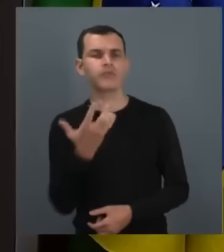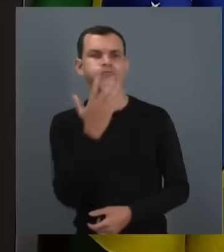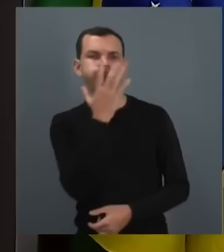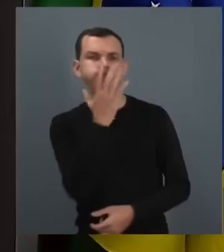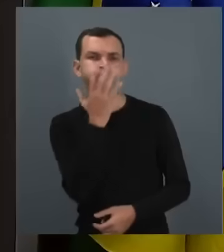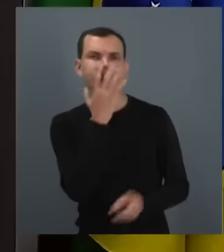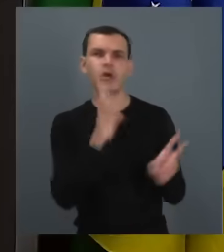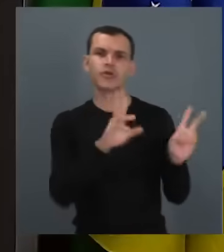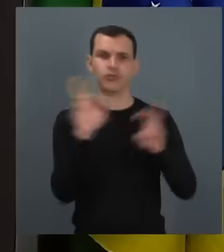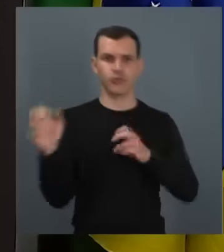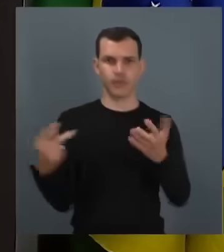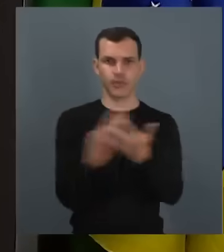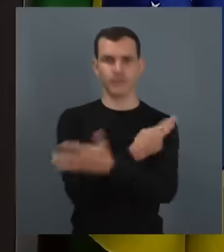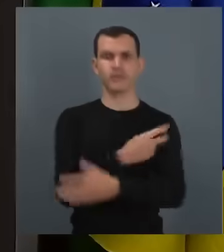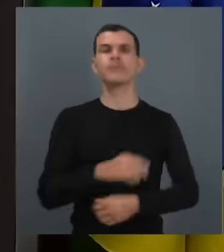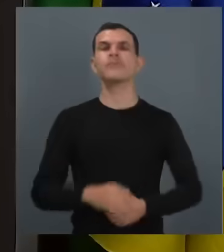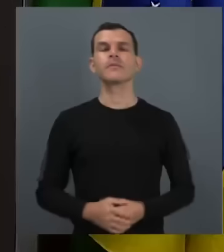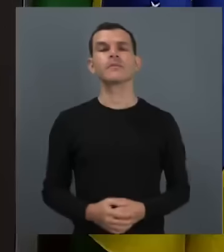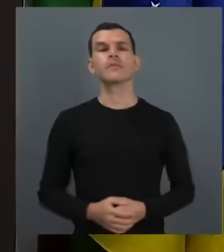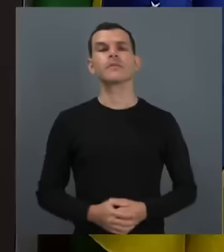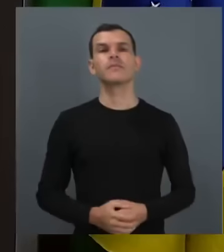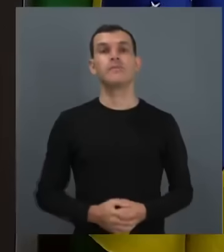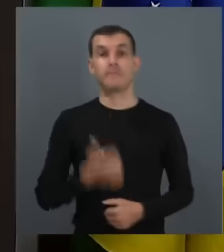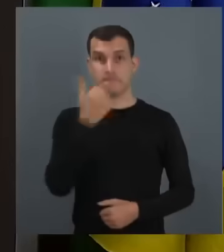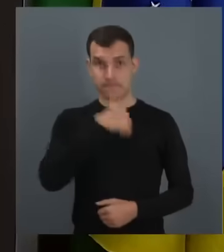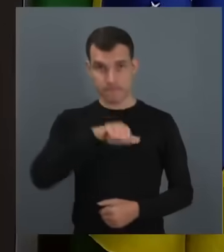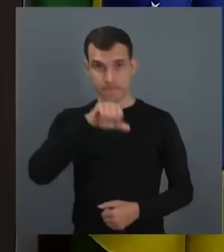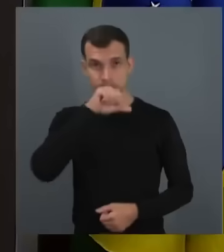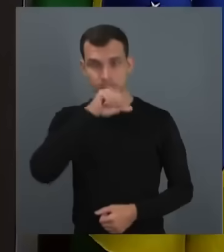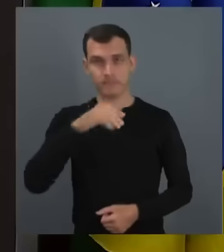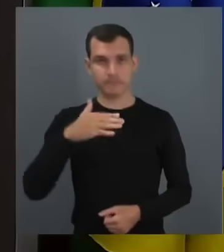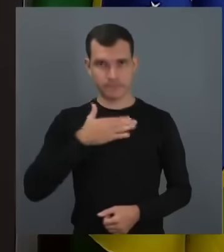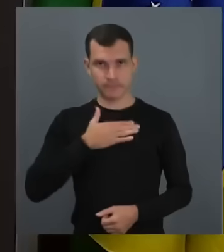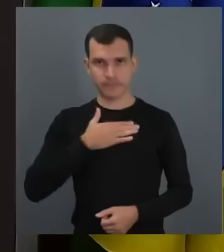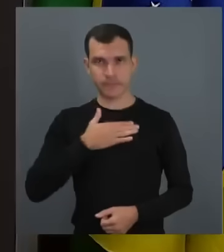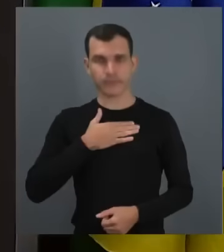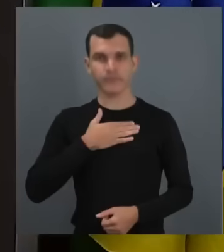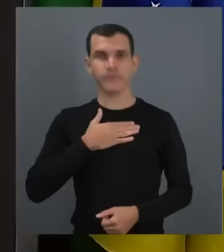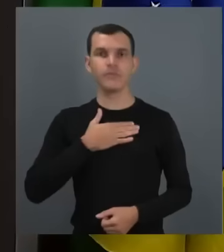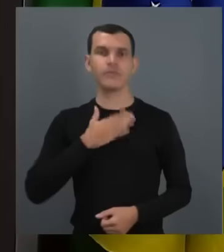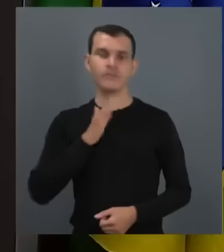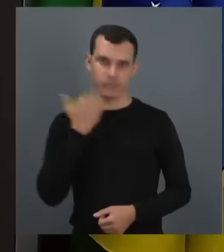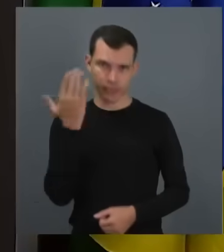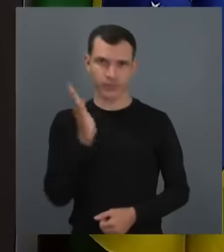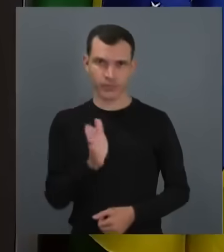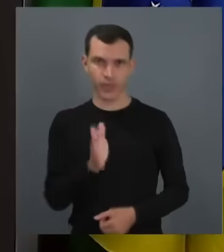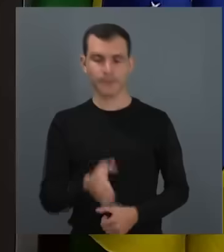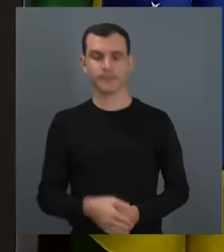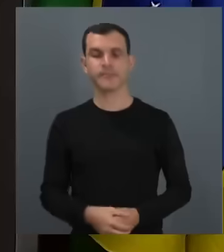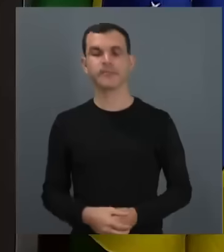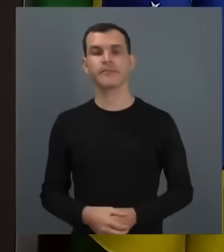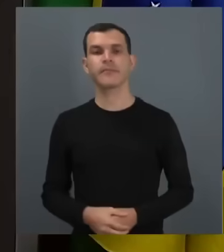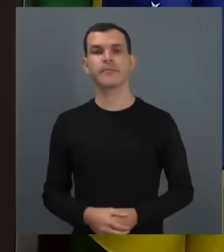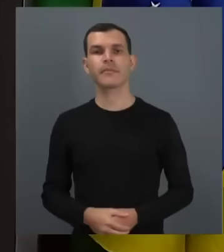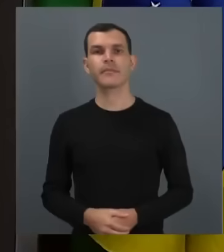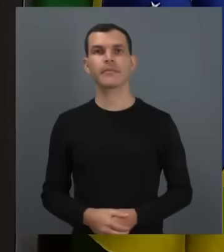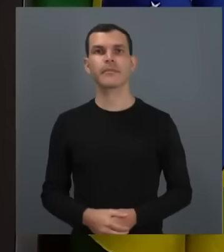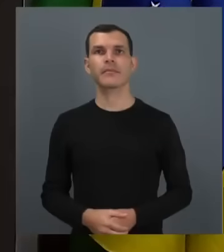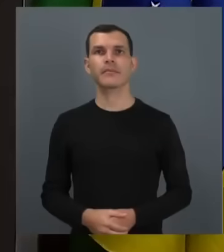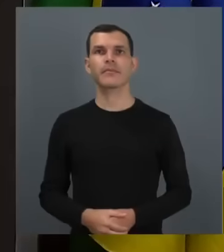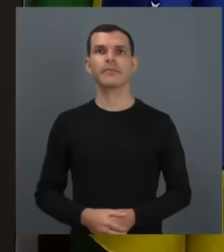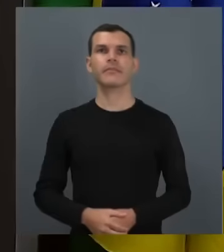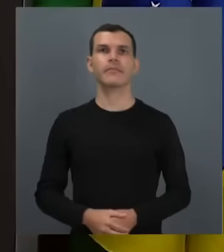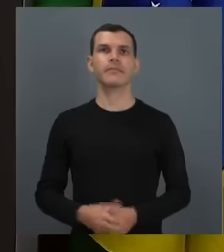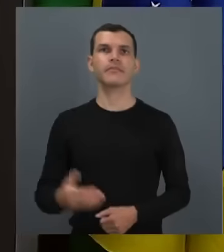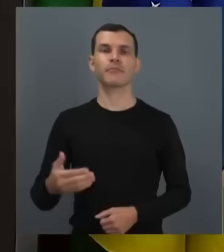Eu vivi na minha infância. A minha mãe, falecida, com 60 anos de idade,